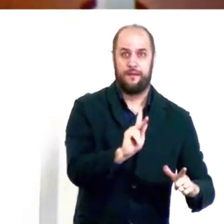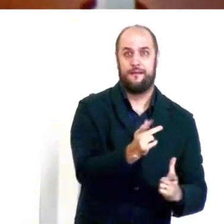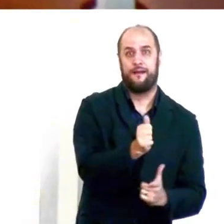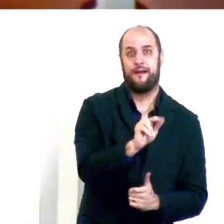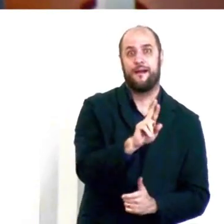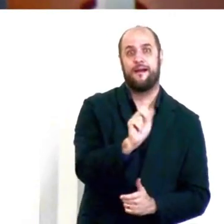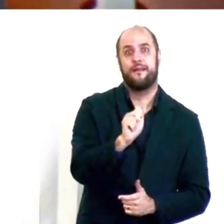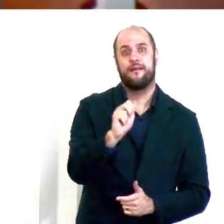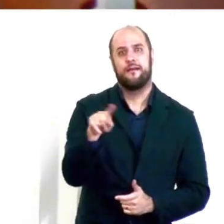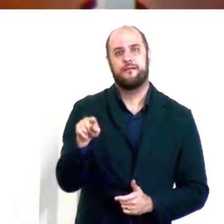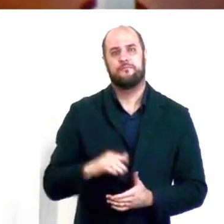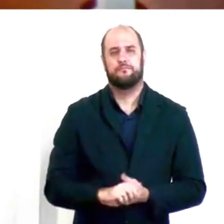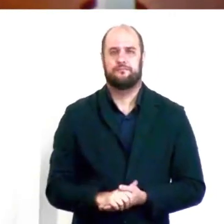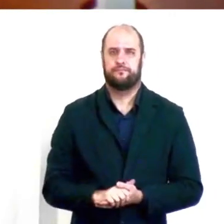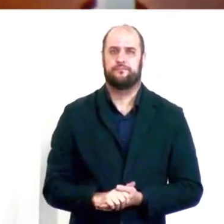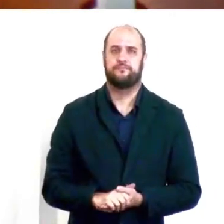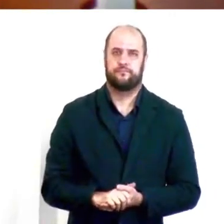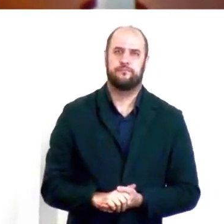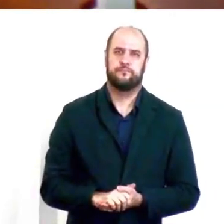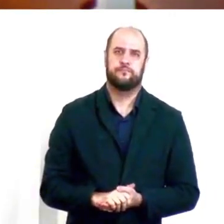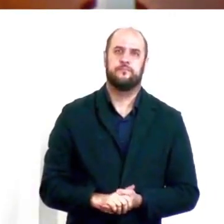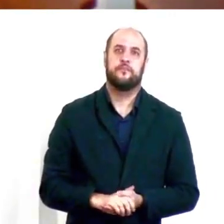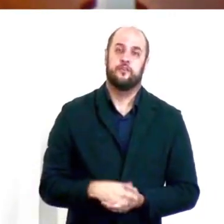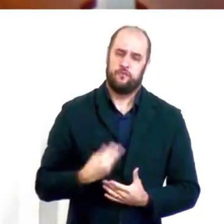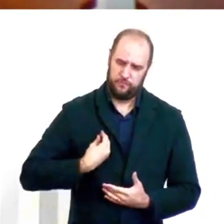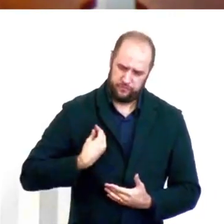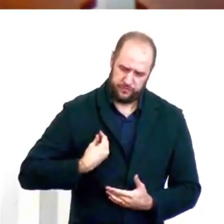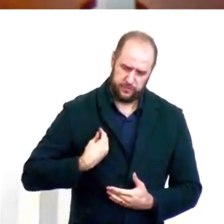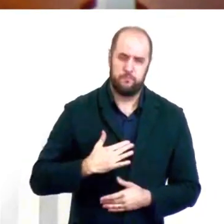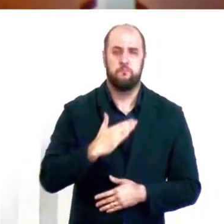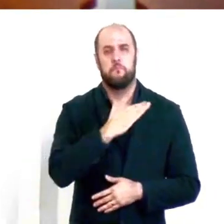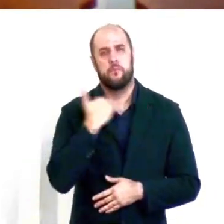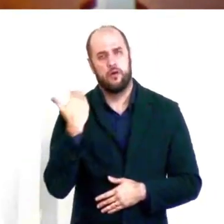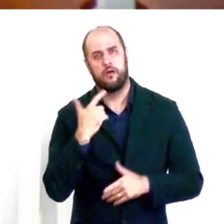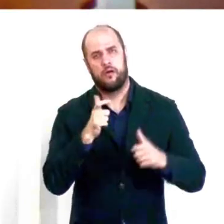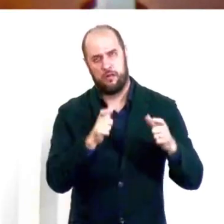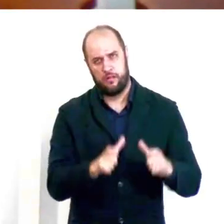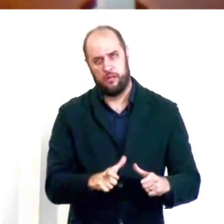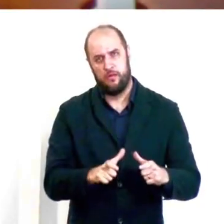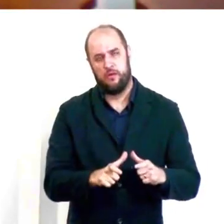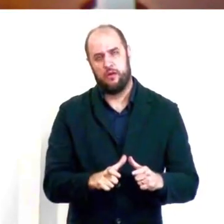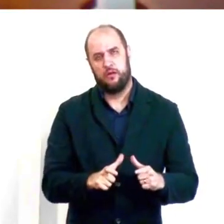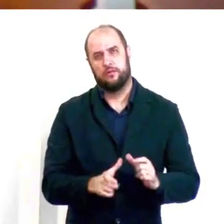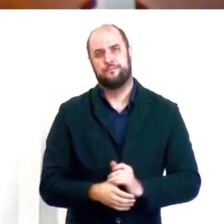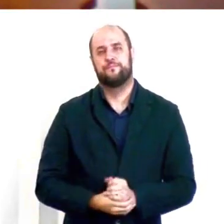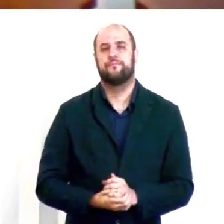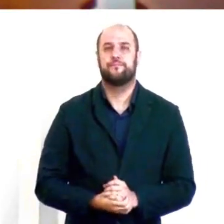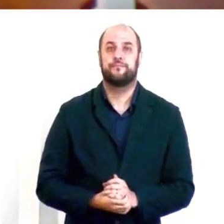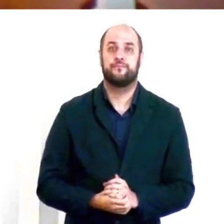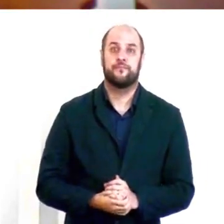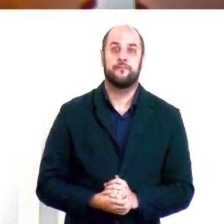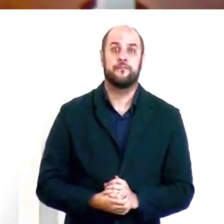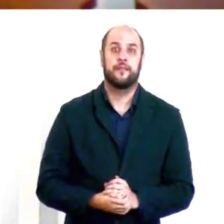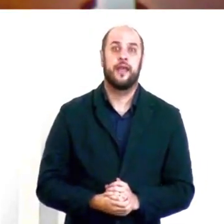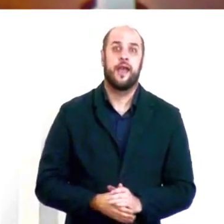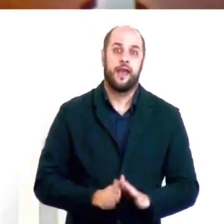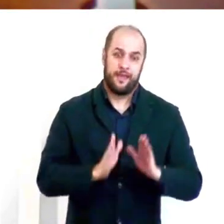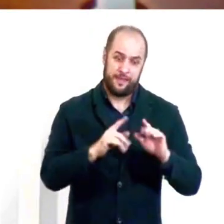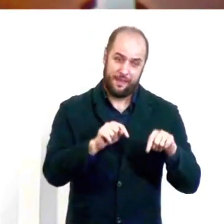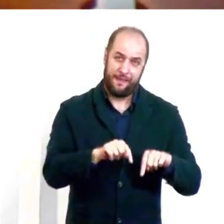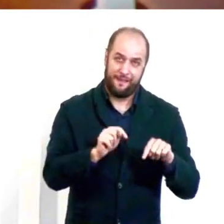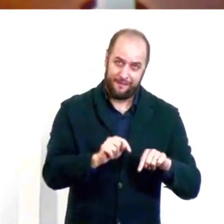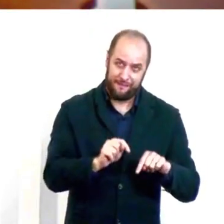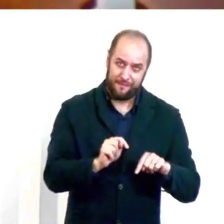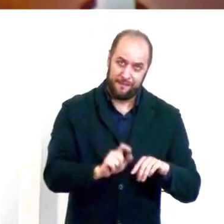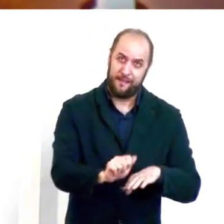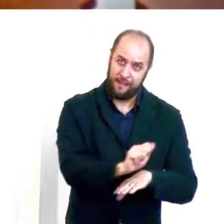Arã permaneceu, morreu. E então, daqui que Abrão vai sair.